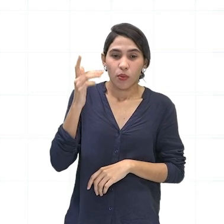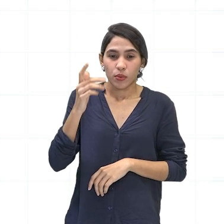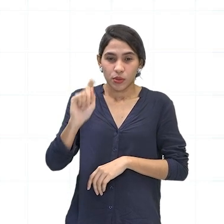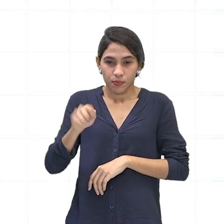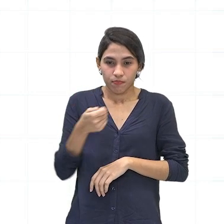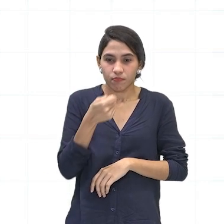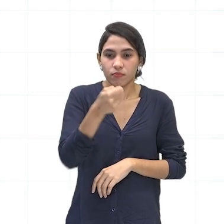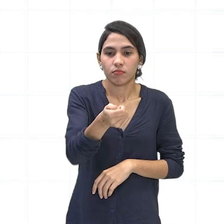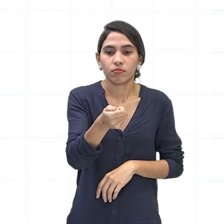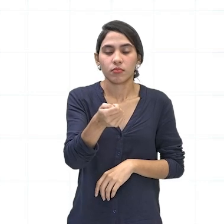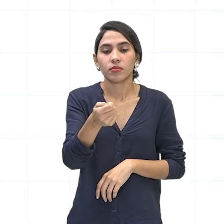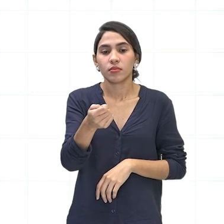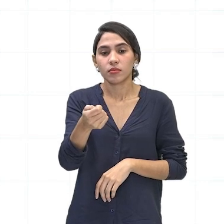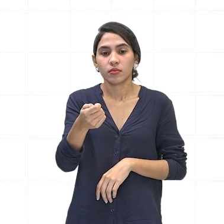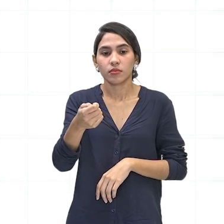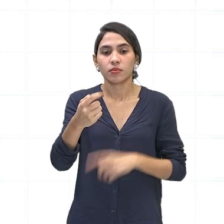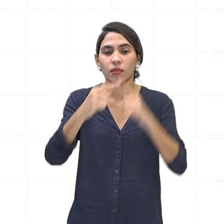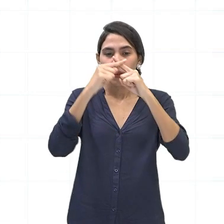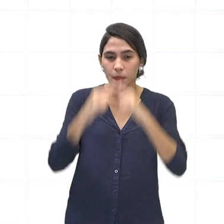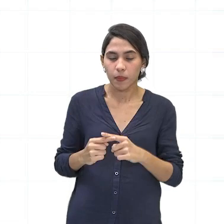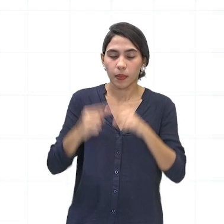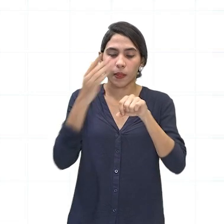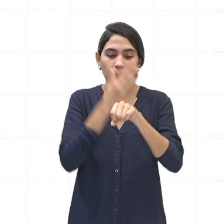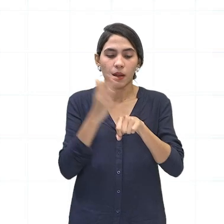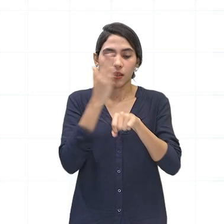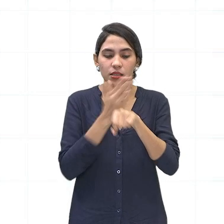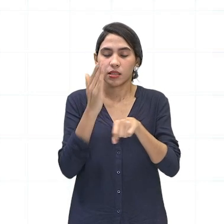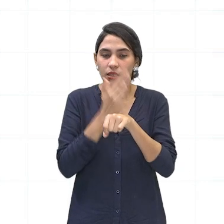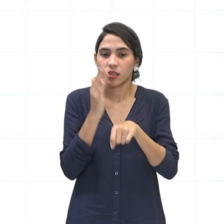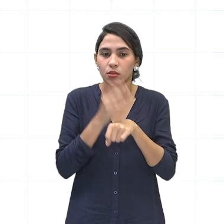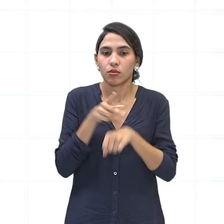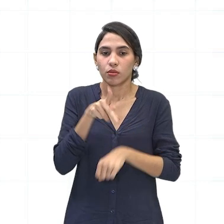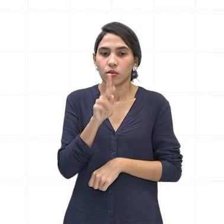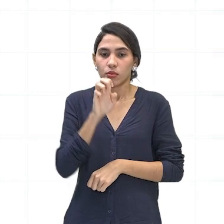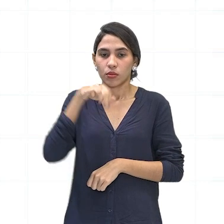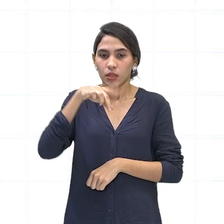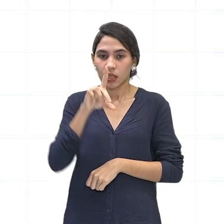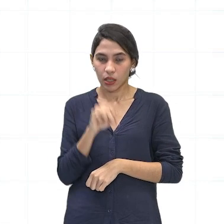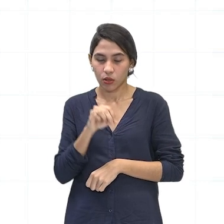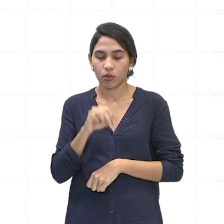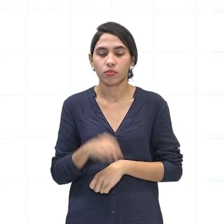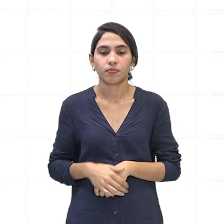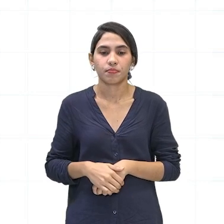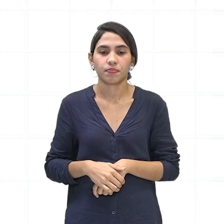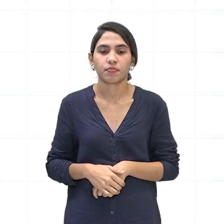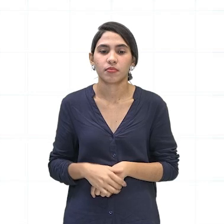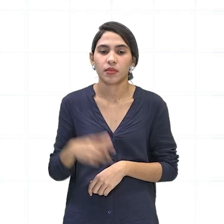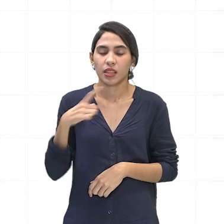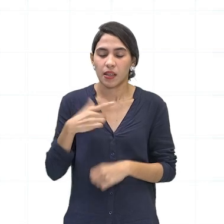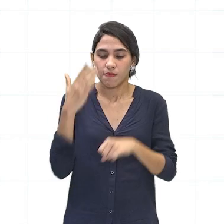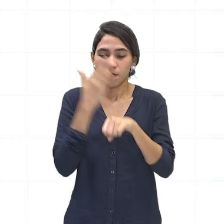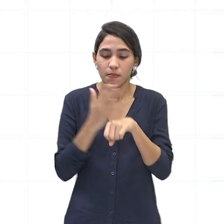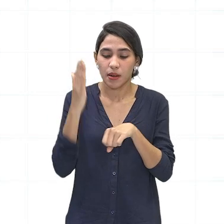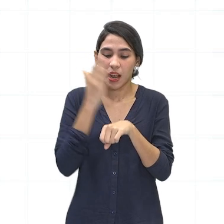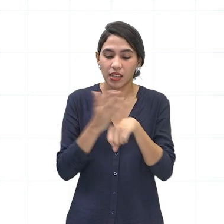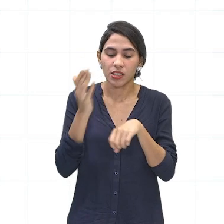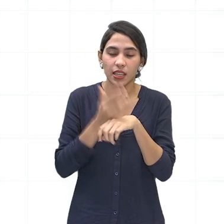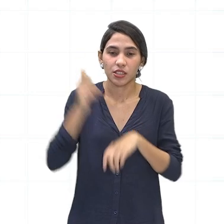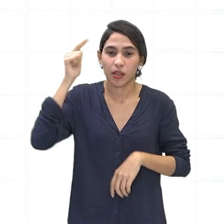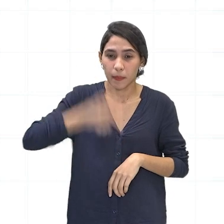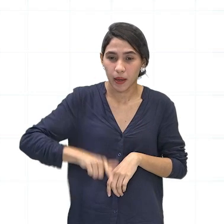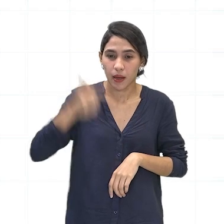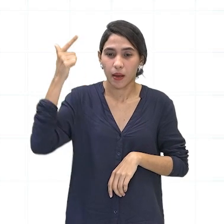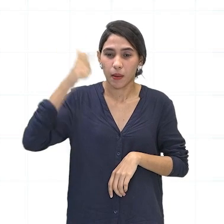as pessoas que estão ali praticando o Kendo, né, eles vão fazer treinos mais repetitivos,